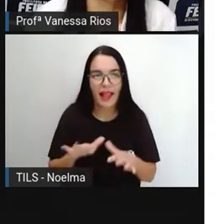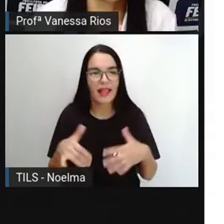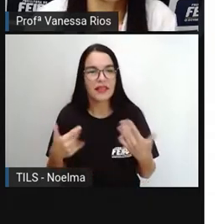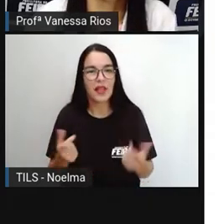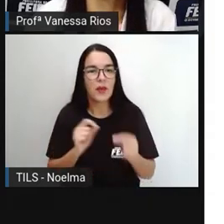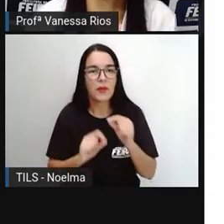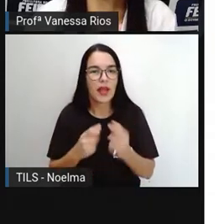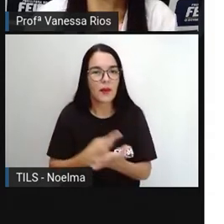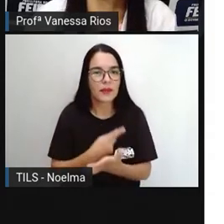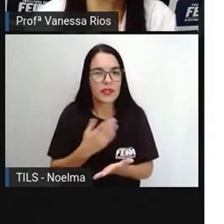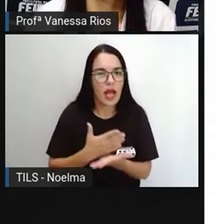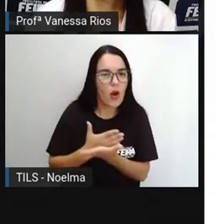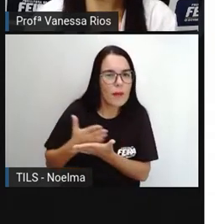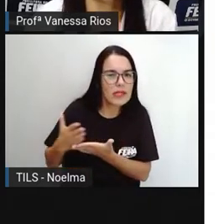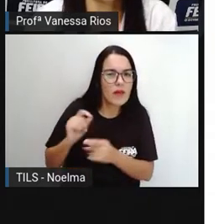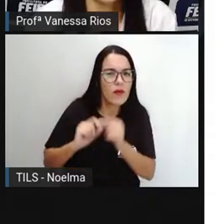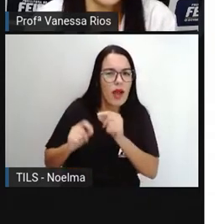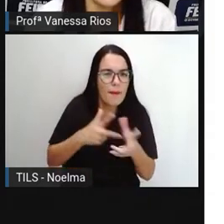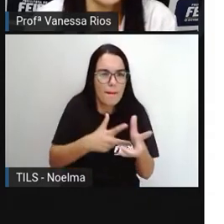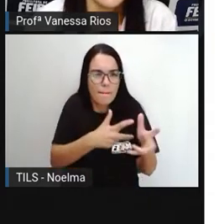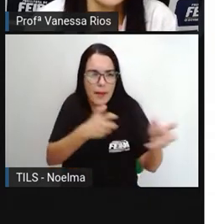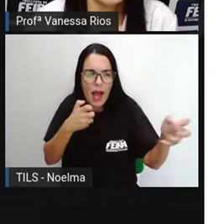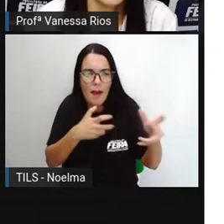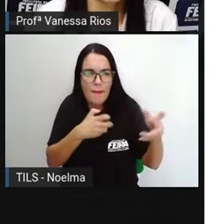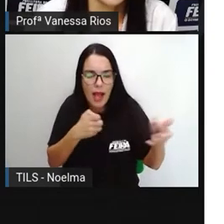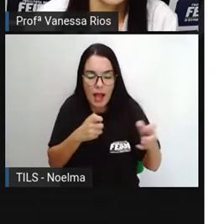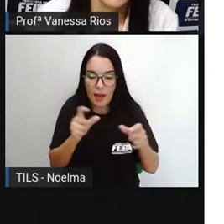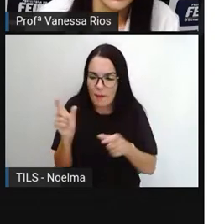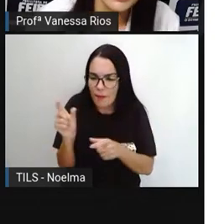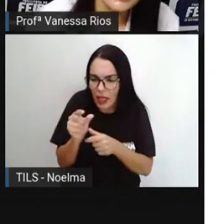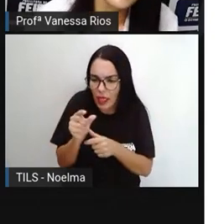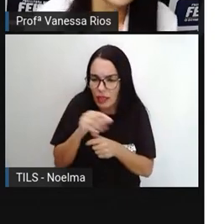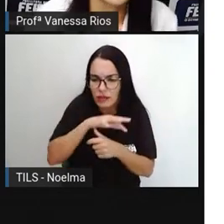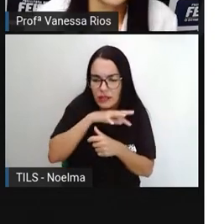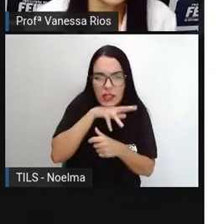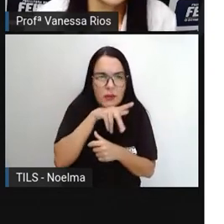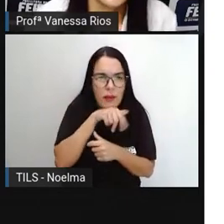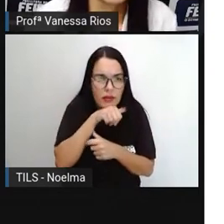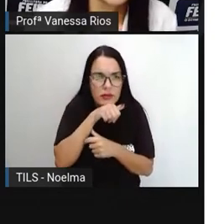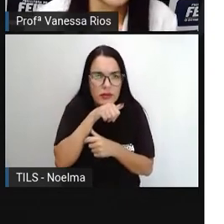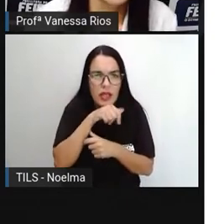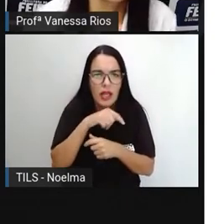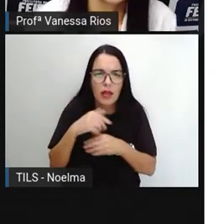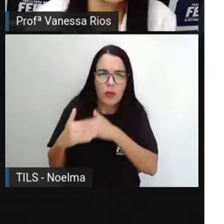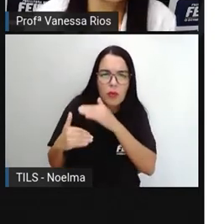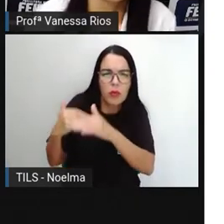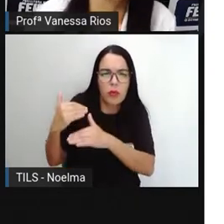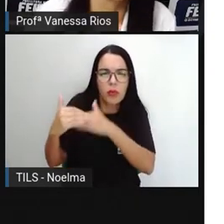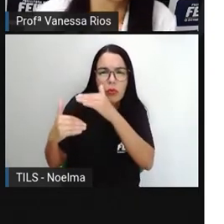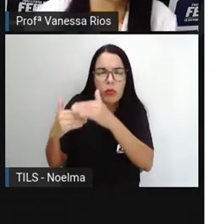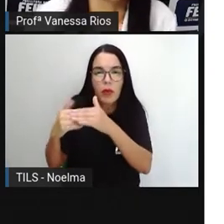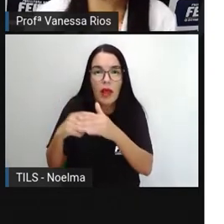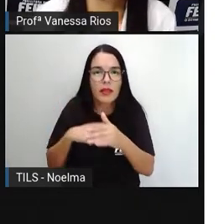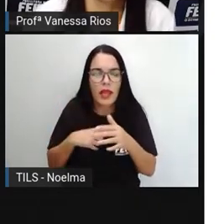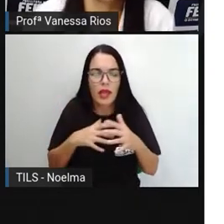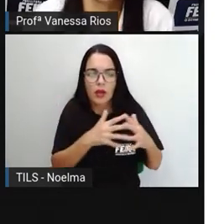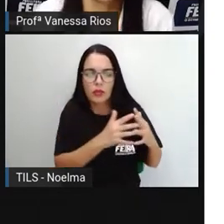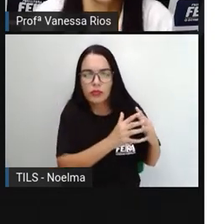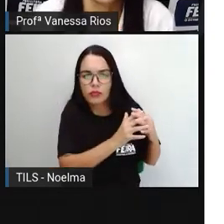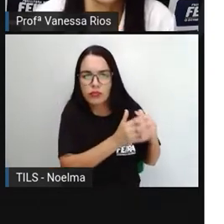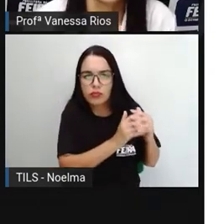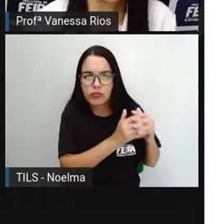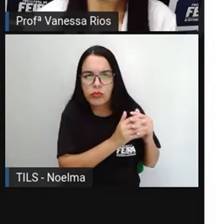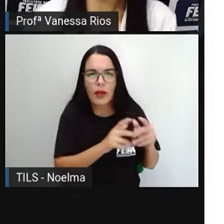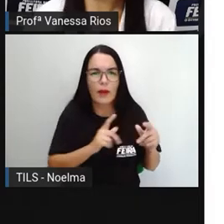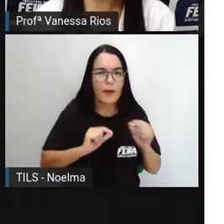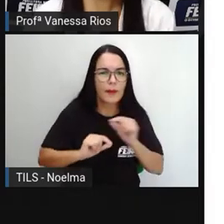novas técnicas e utensílios, passaram a caçar animais maiores que auxiliavam na manutenção e sobrevivência do